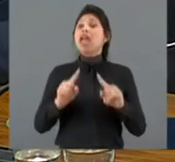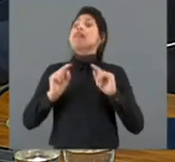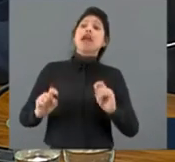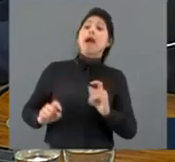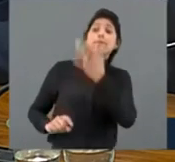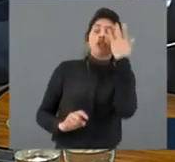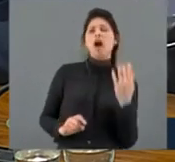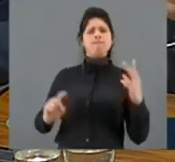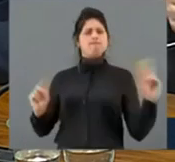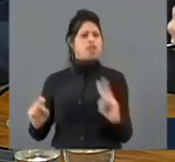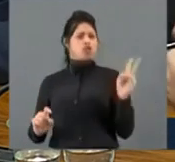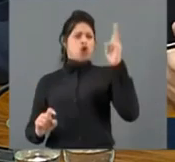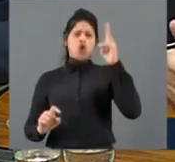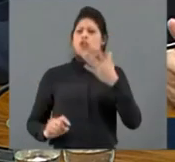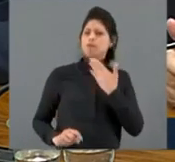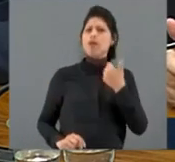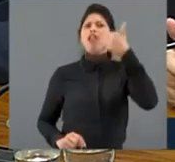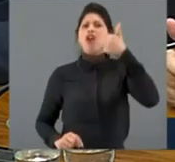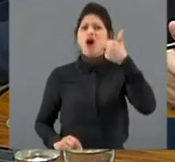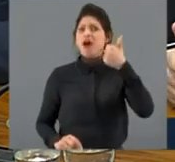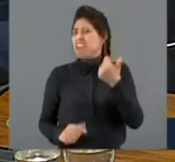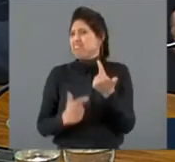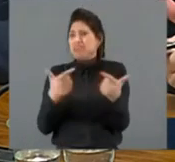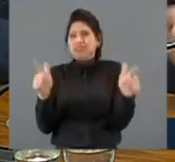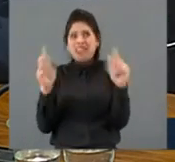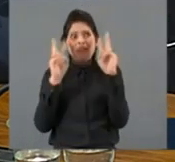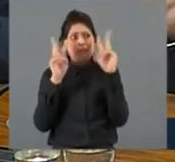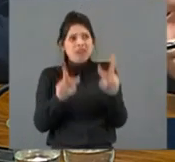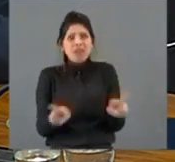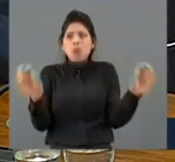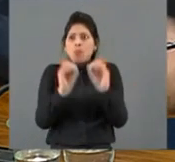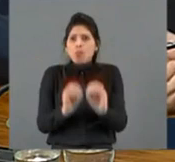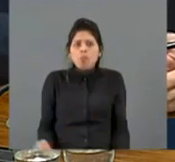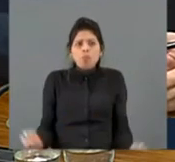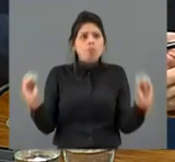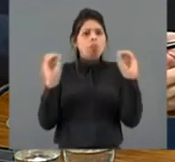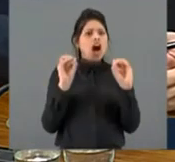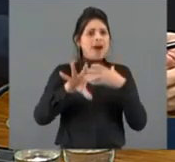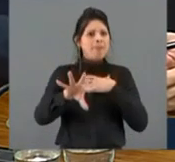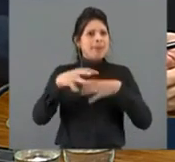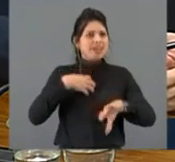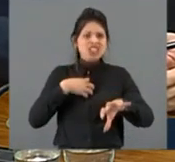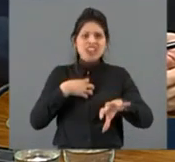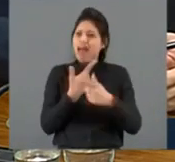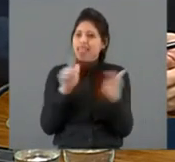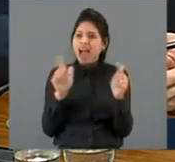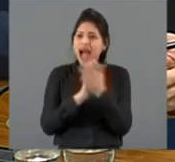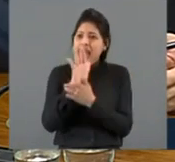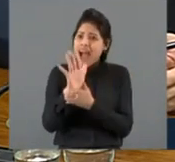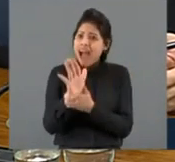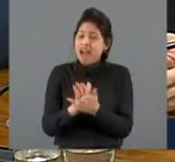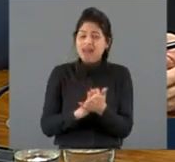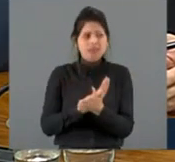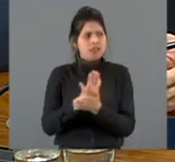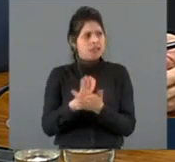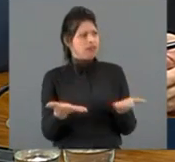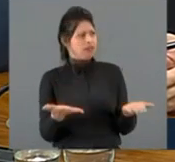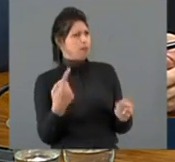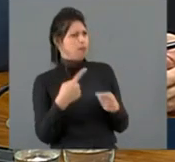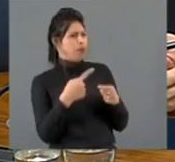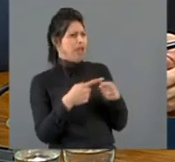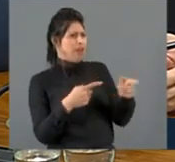ser magnânimo, eu não estou vendo nenhum tipo de exercício de empatia por quem foi